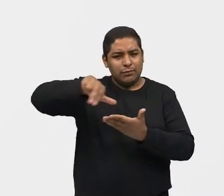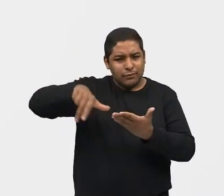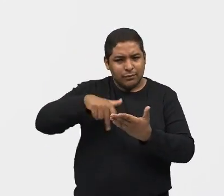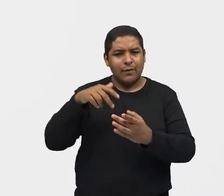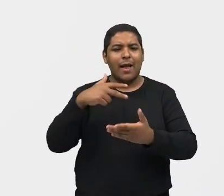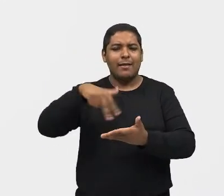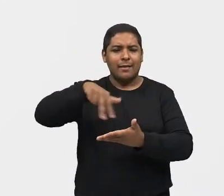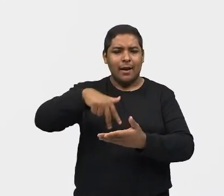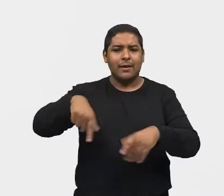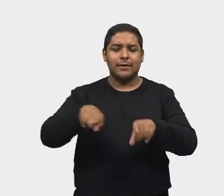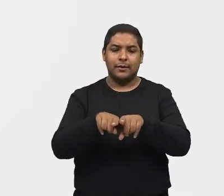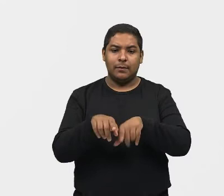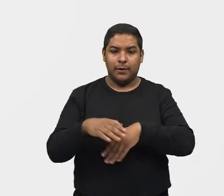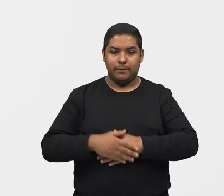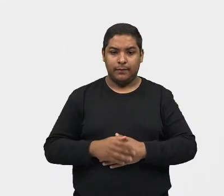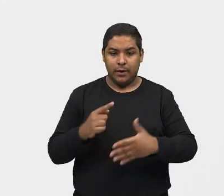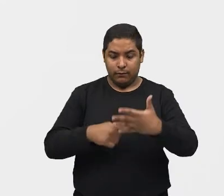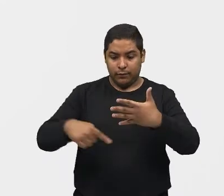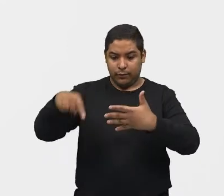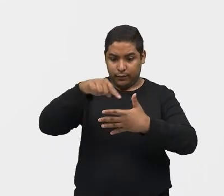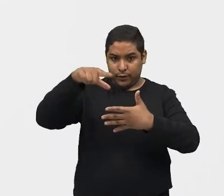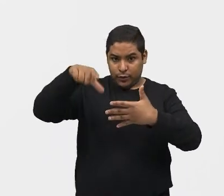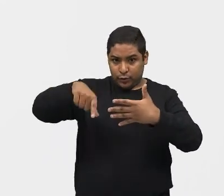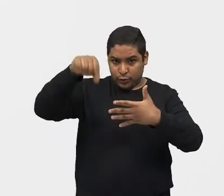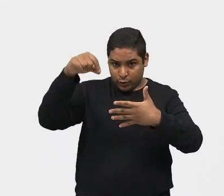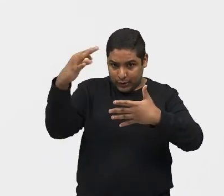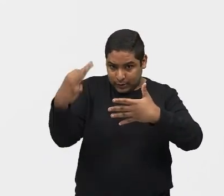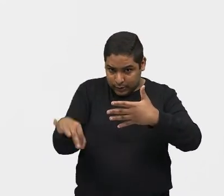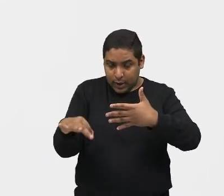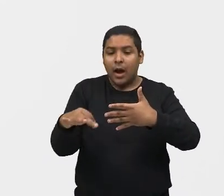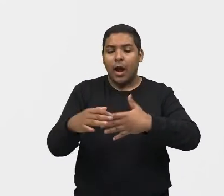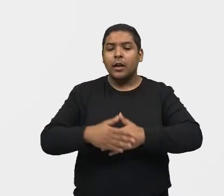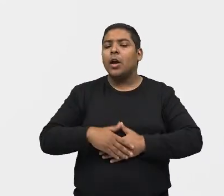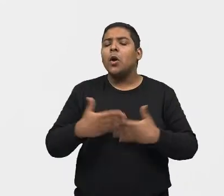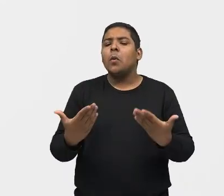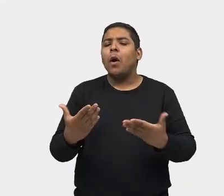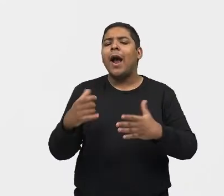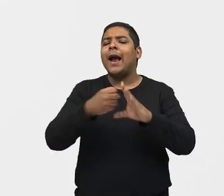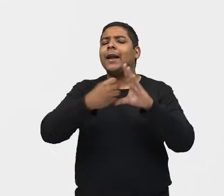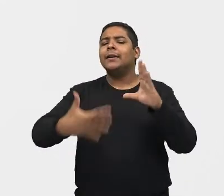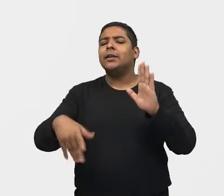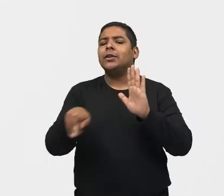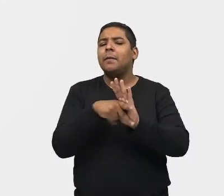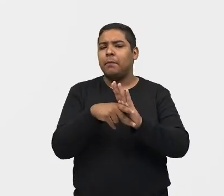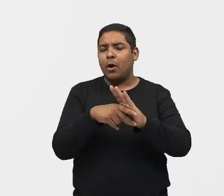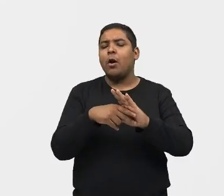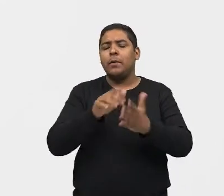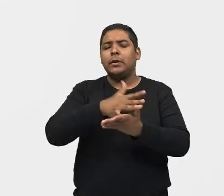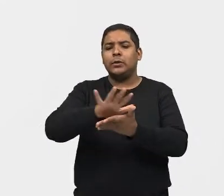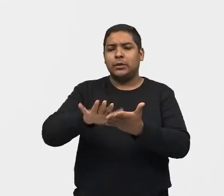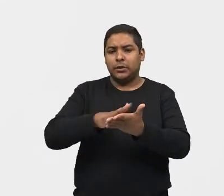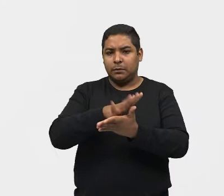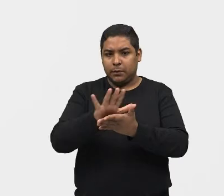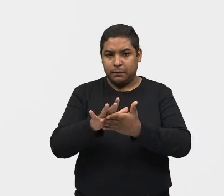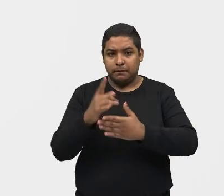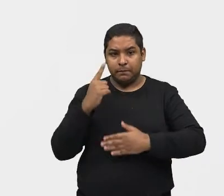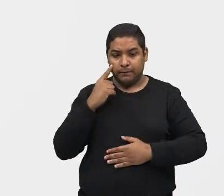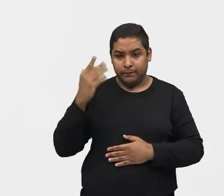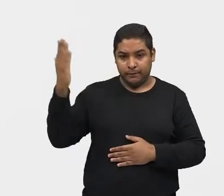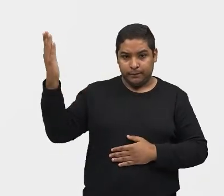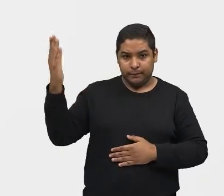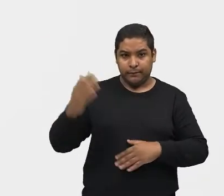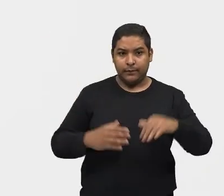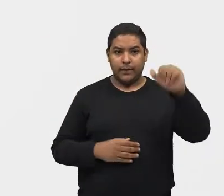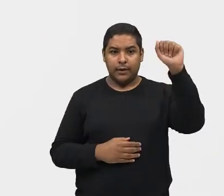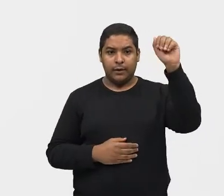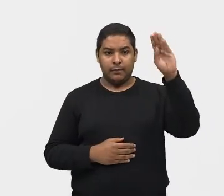danças. Assinale a alternativa que caracteriza o samba de gafieira. Aí vocês vão ter A, B,